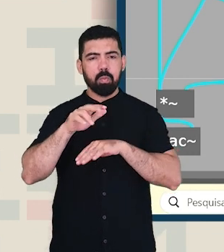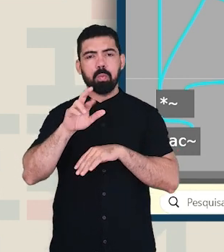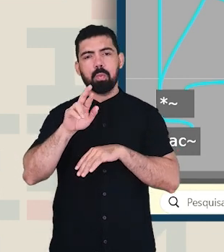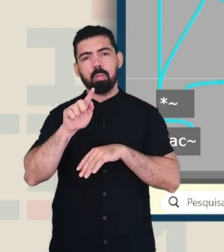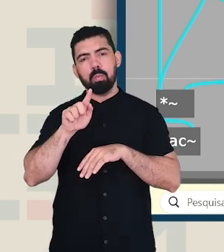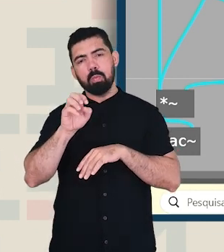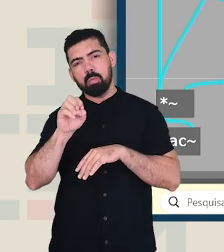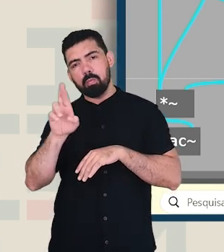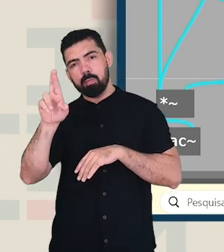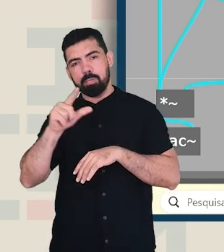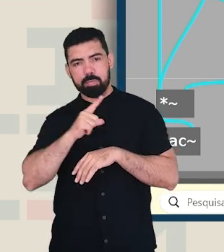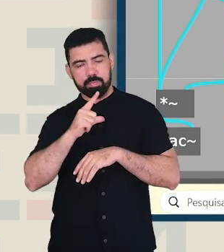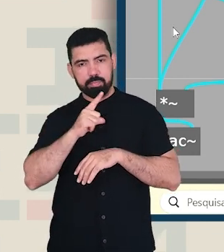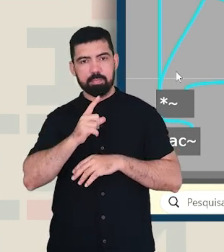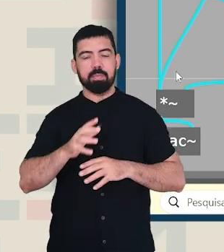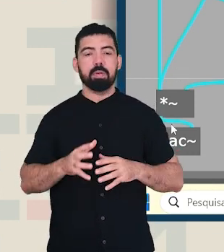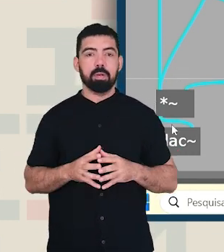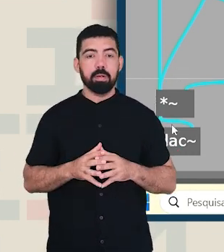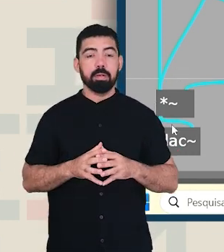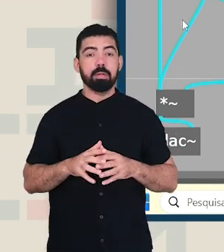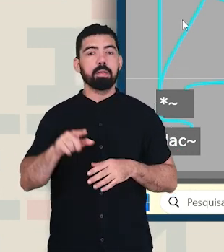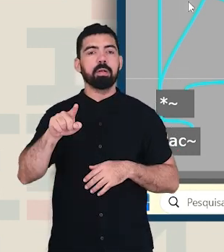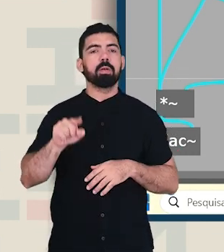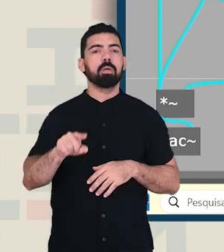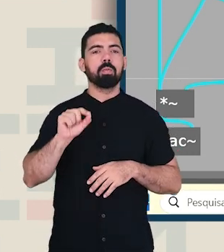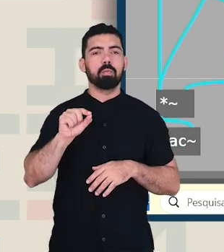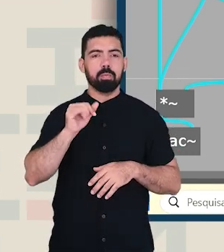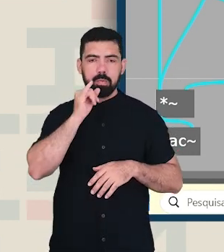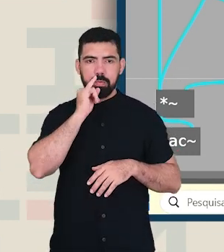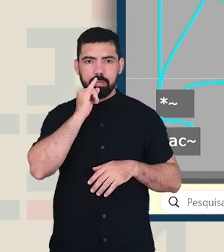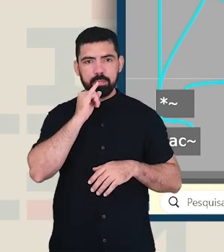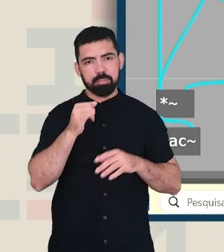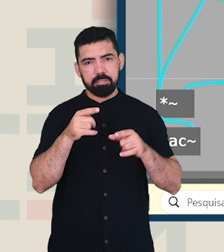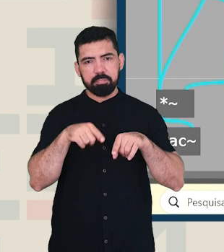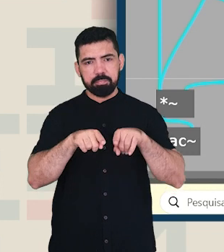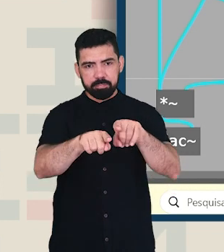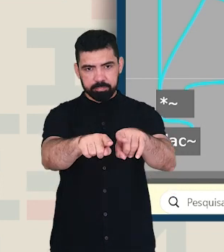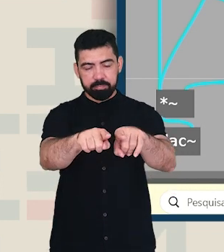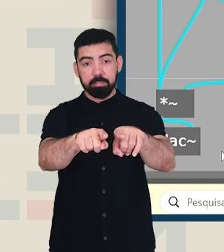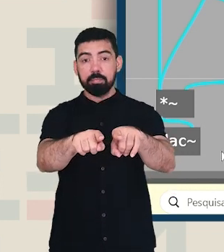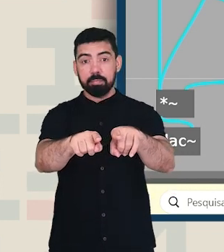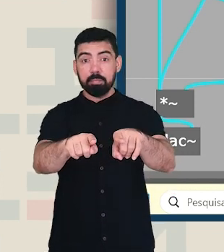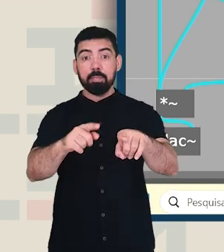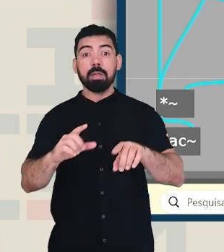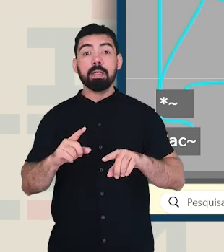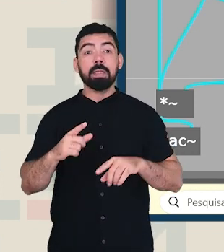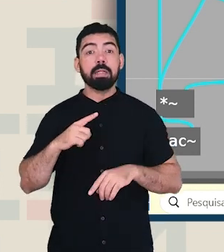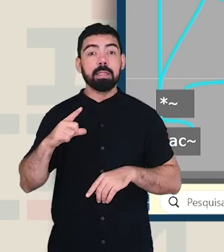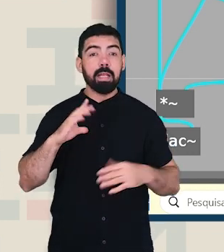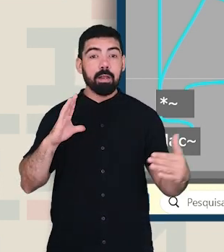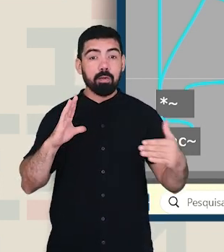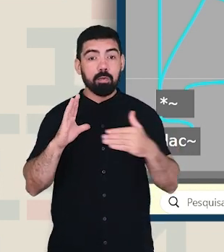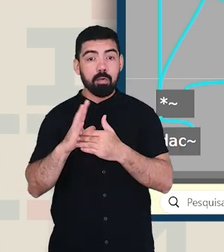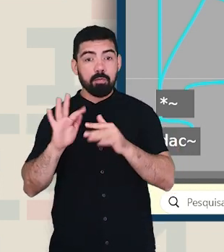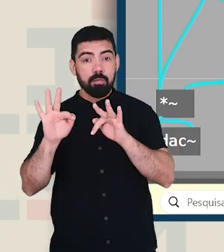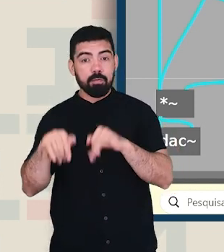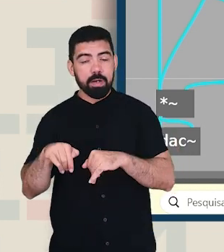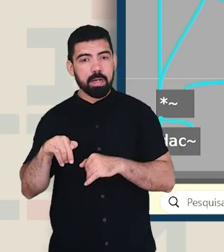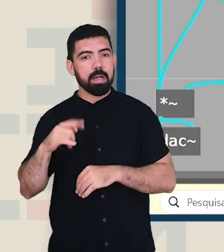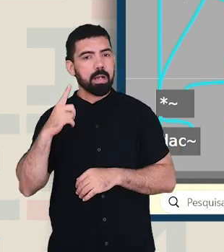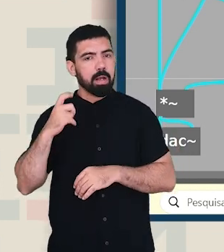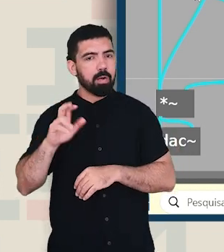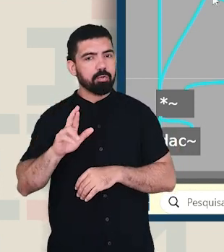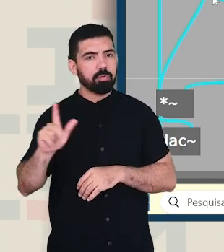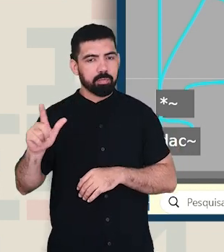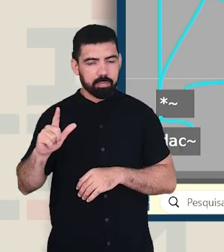Cada um deles soando em paralelo, basicamente, para uma saída diferente, e cada